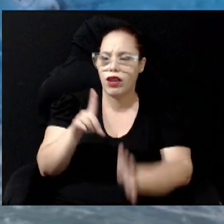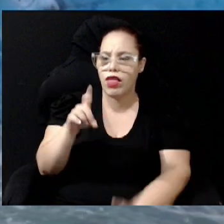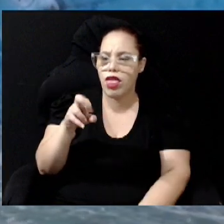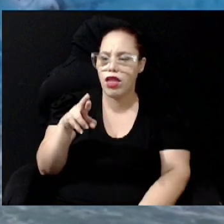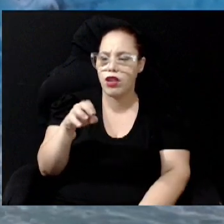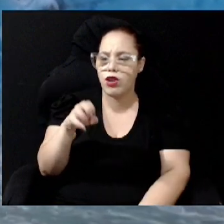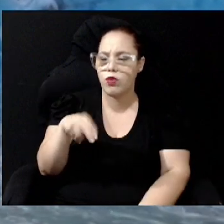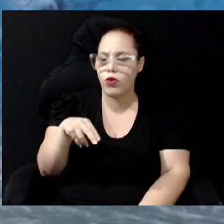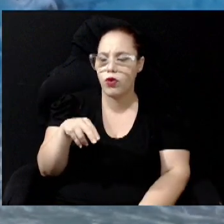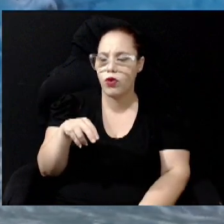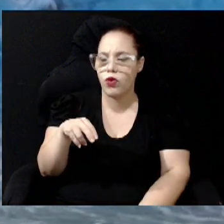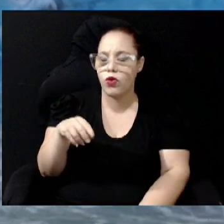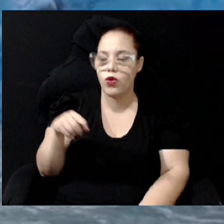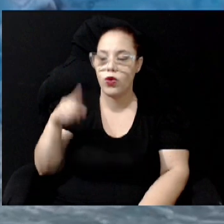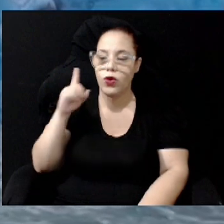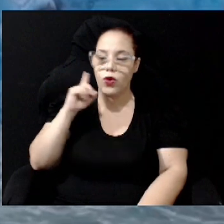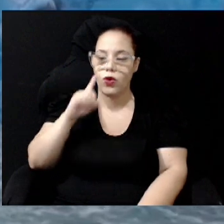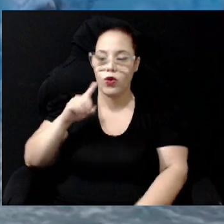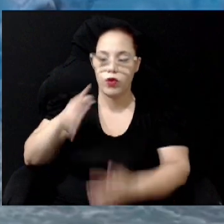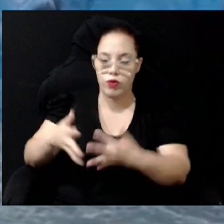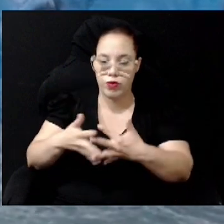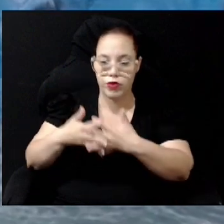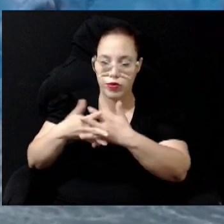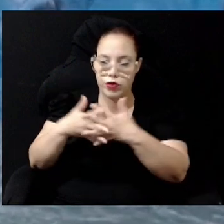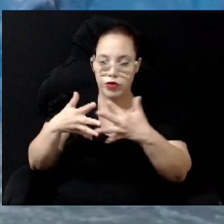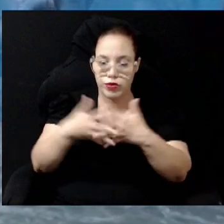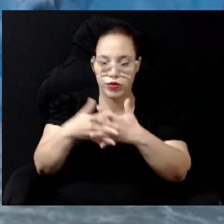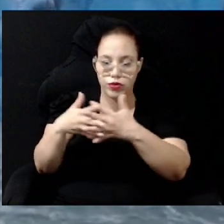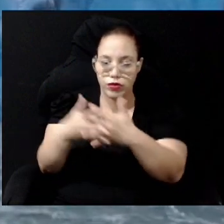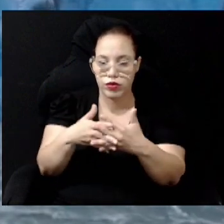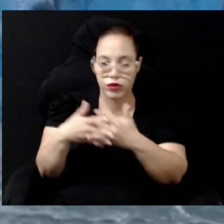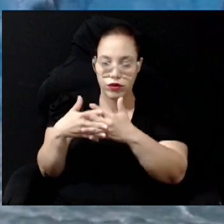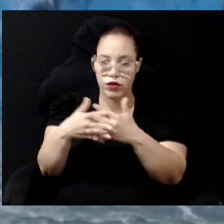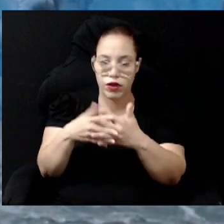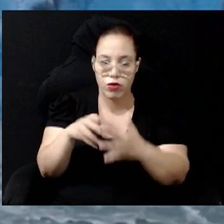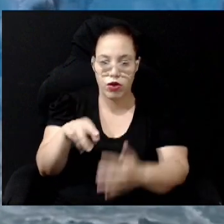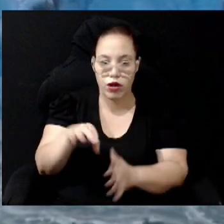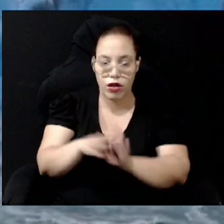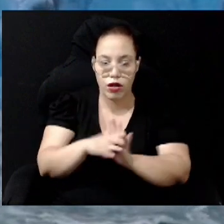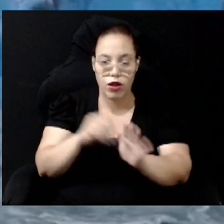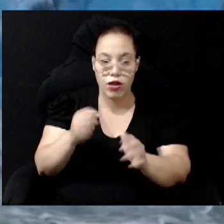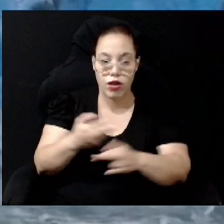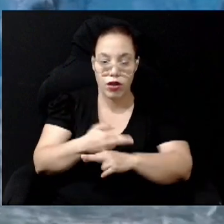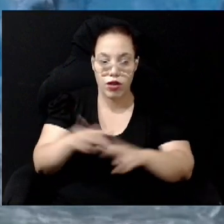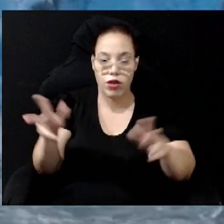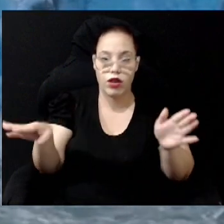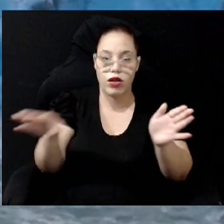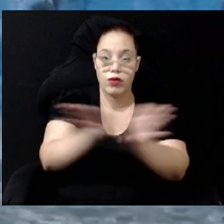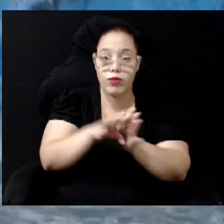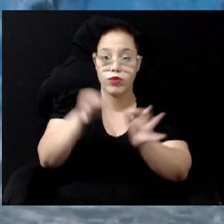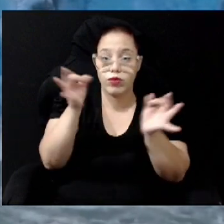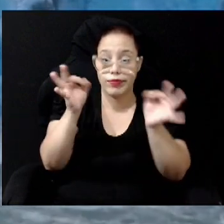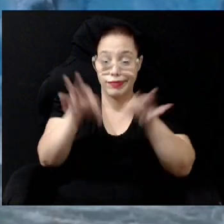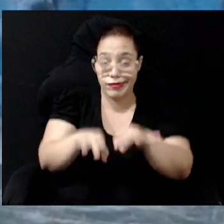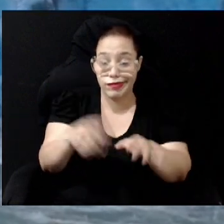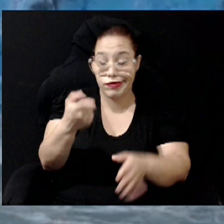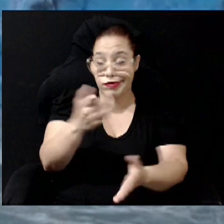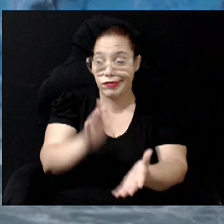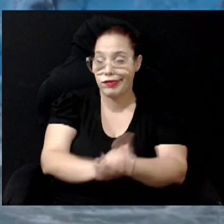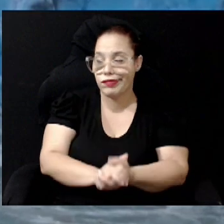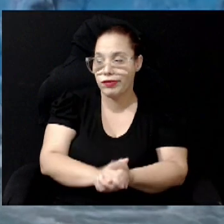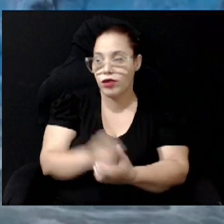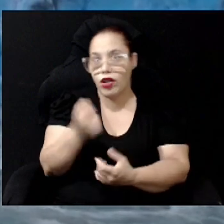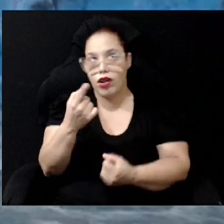Estados Unidos, que analisou dados de 16 modelos diferentes para chegar a essa conclusão. Alguns